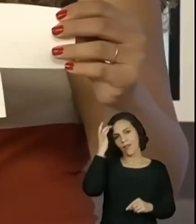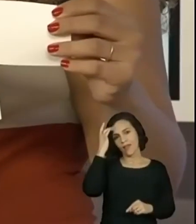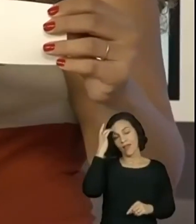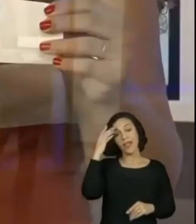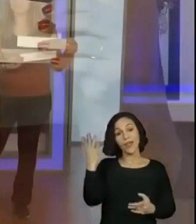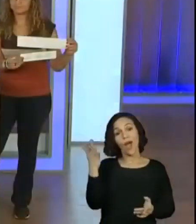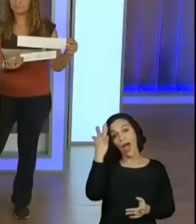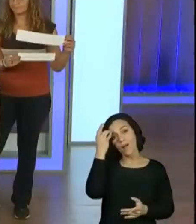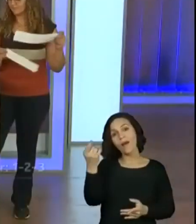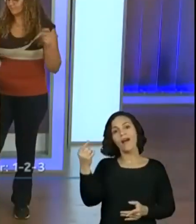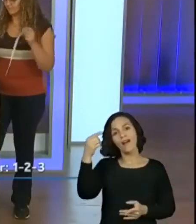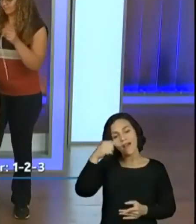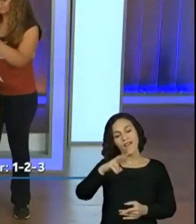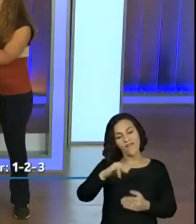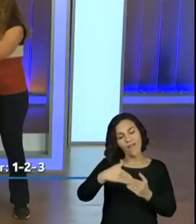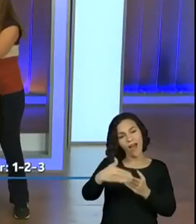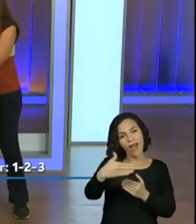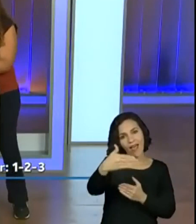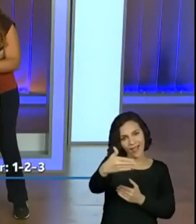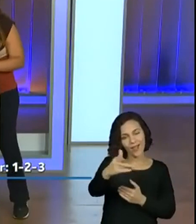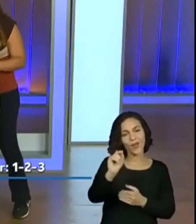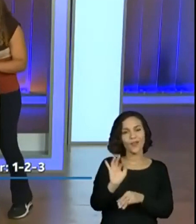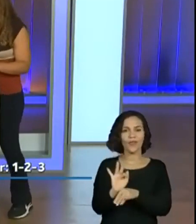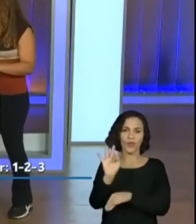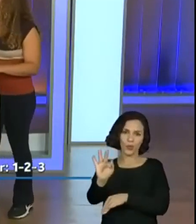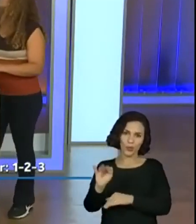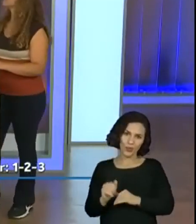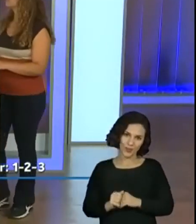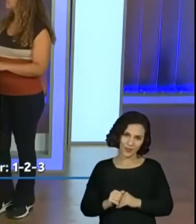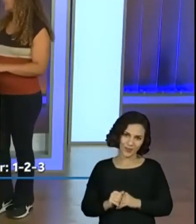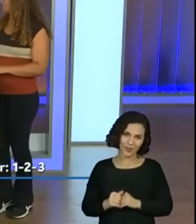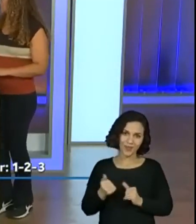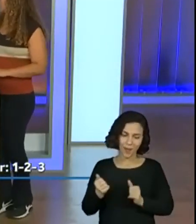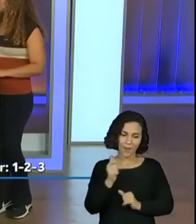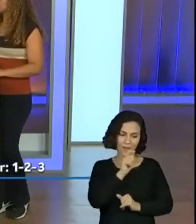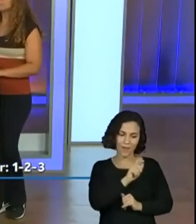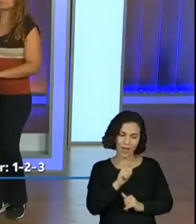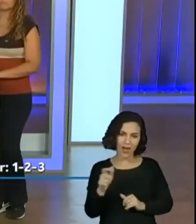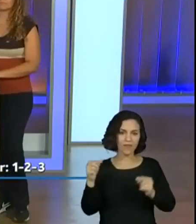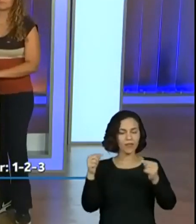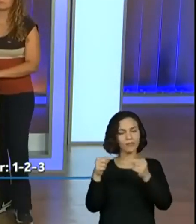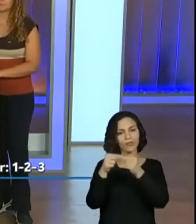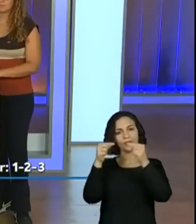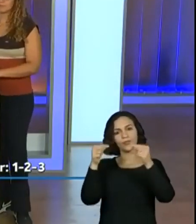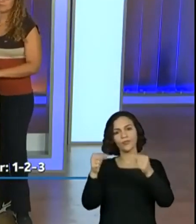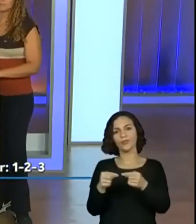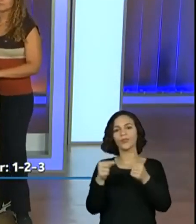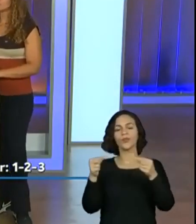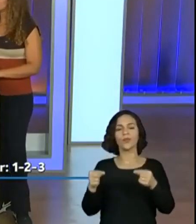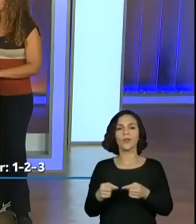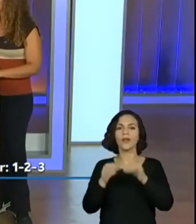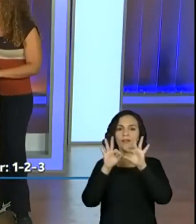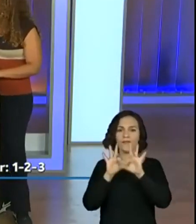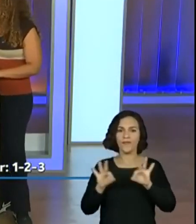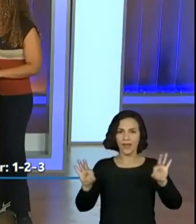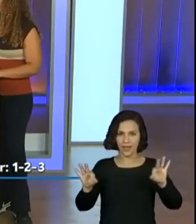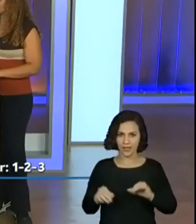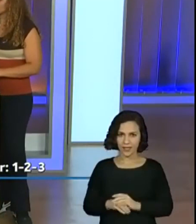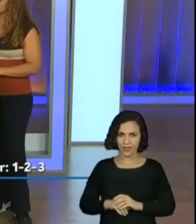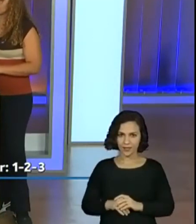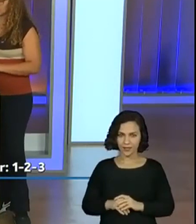palavras que a gente foi separando nas frases, não é? Sim. Porque aí fica, elas estão pedindo ali para a